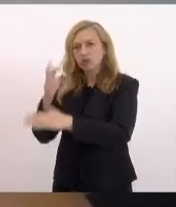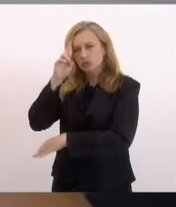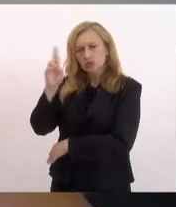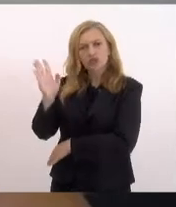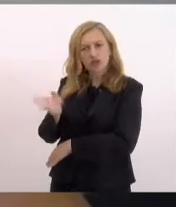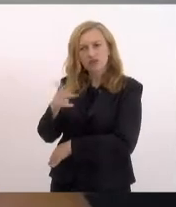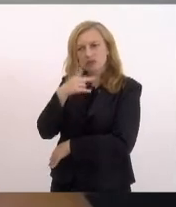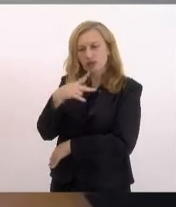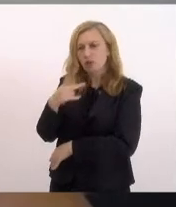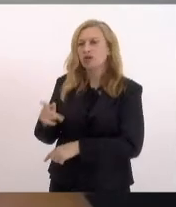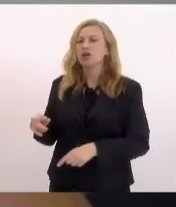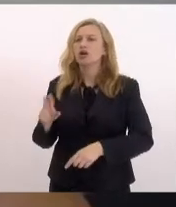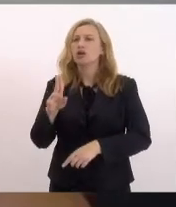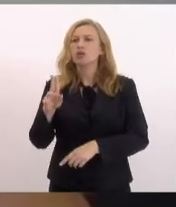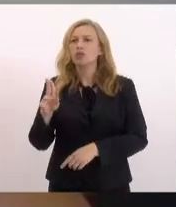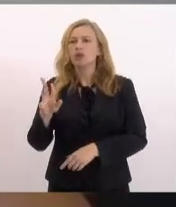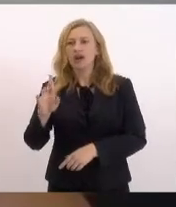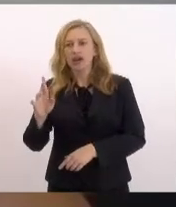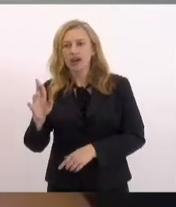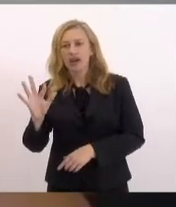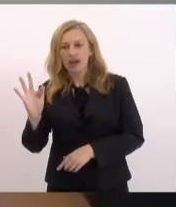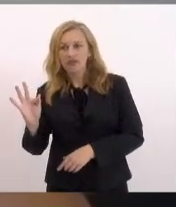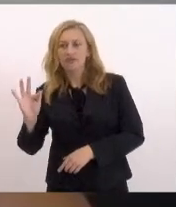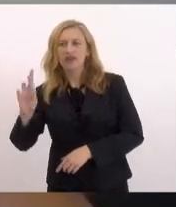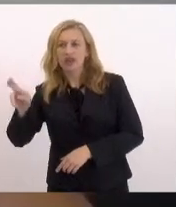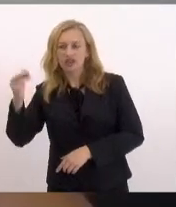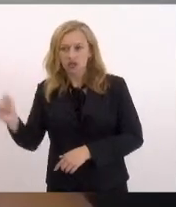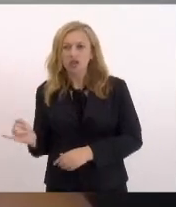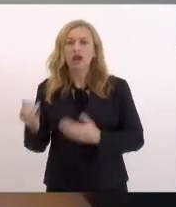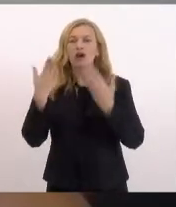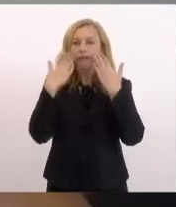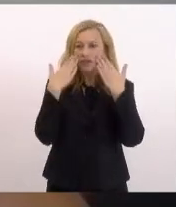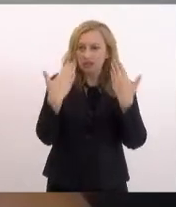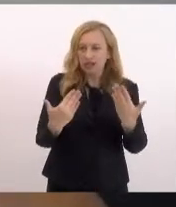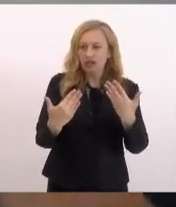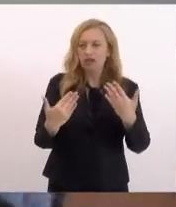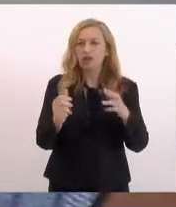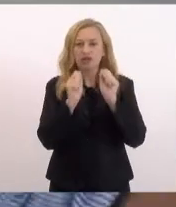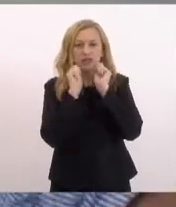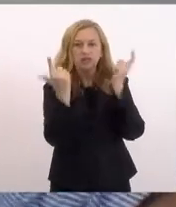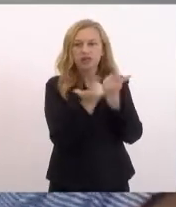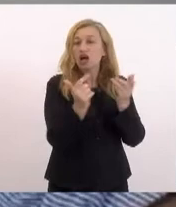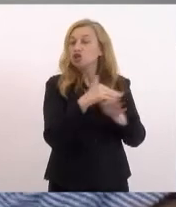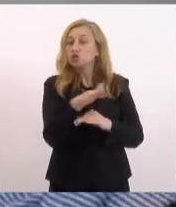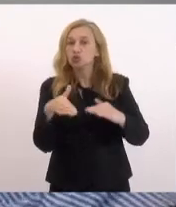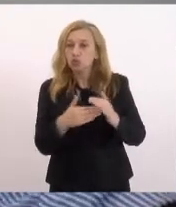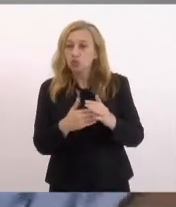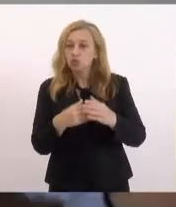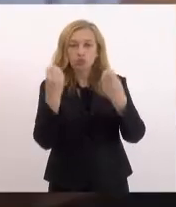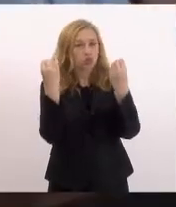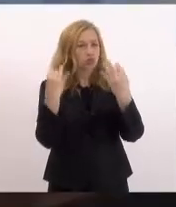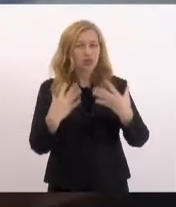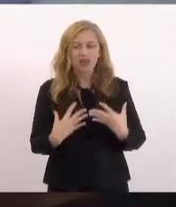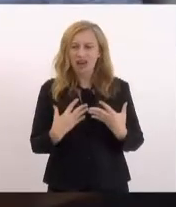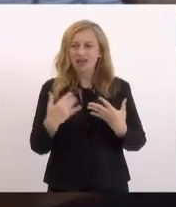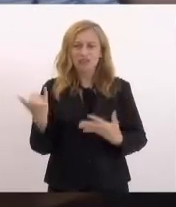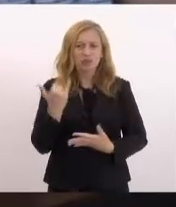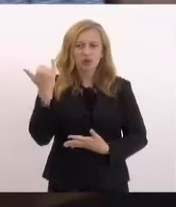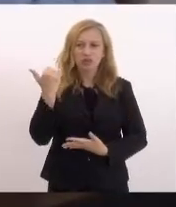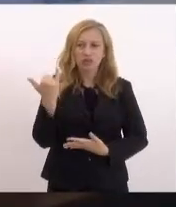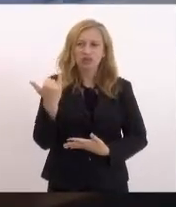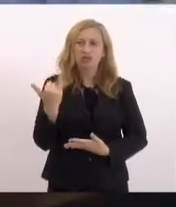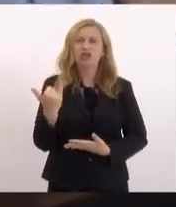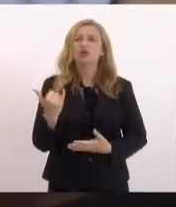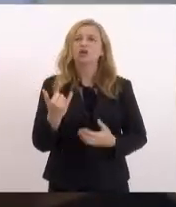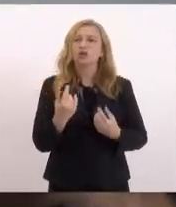citou, também a UFRJ, apresentaram à Assembleia Legislativa, todos eles de claro interesse público, caso do enfrentamento à